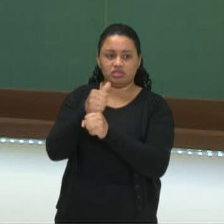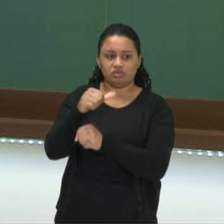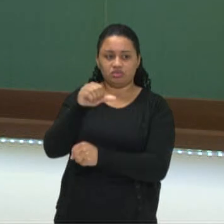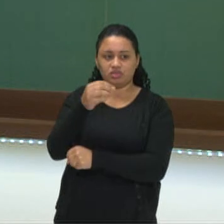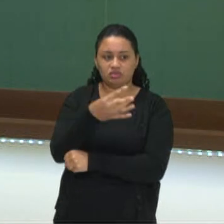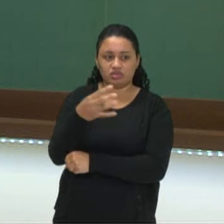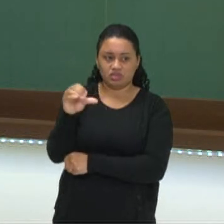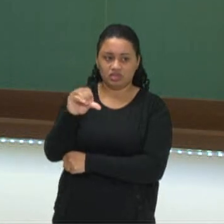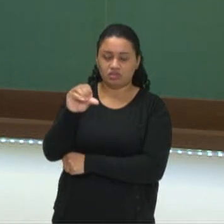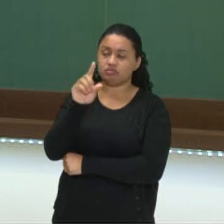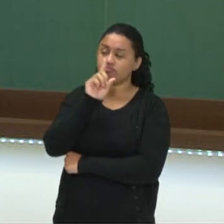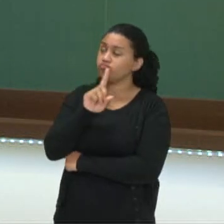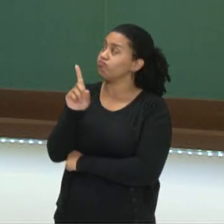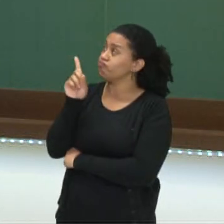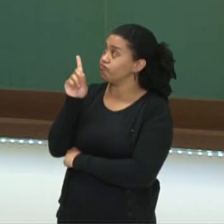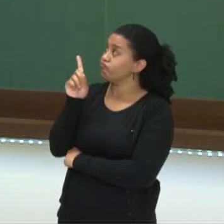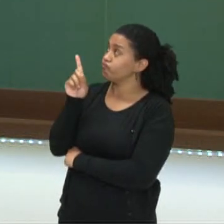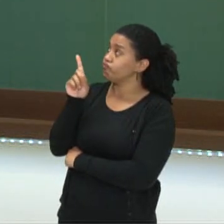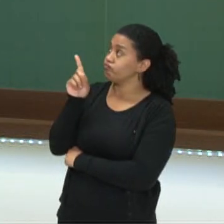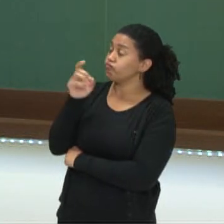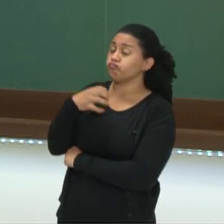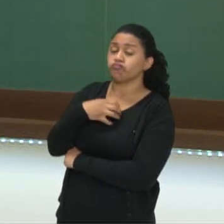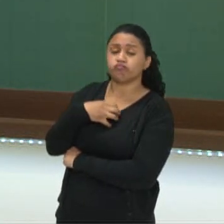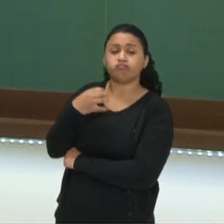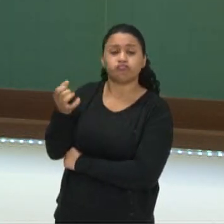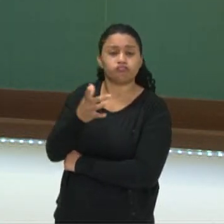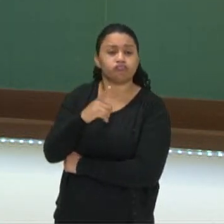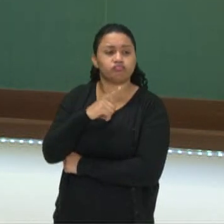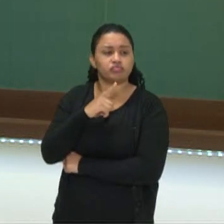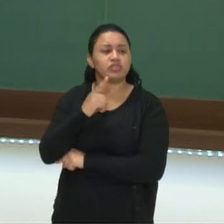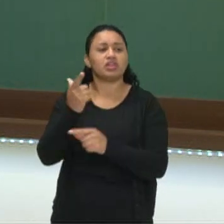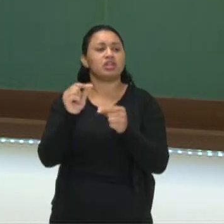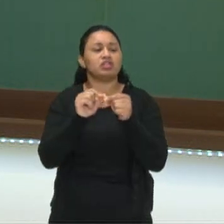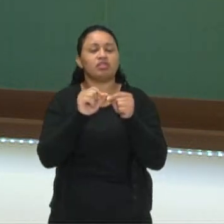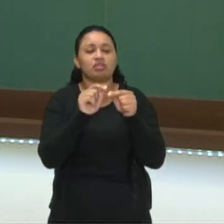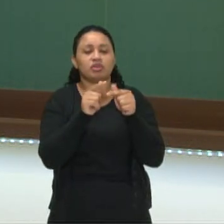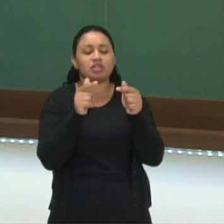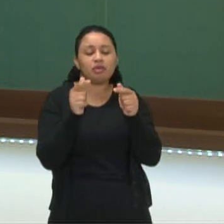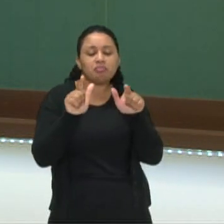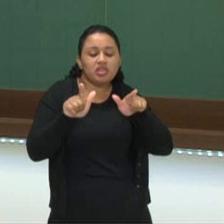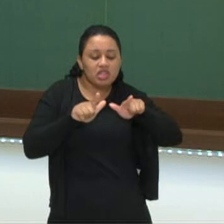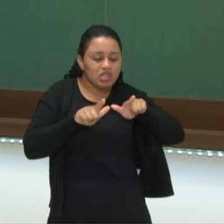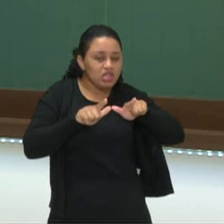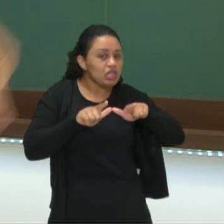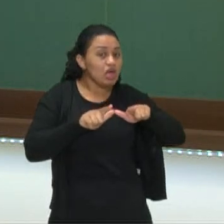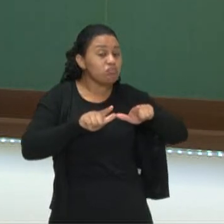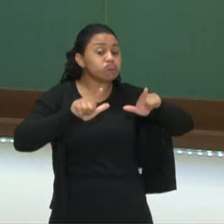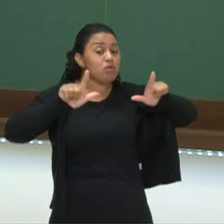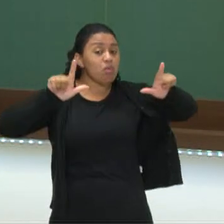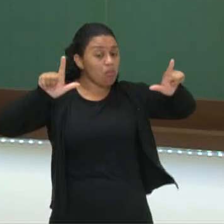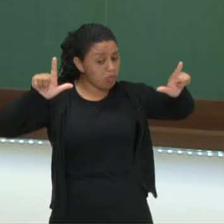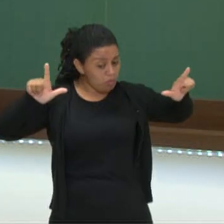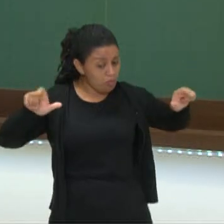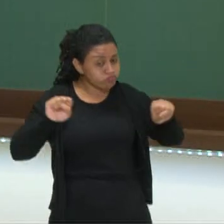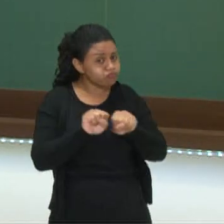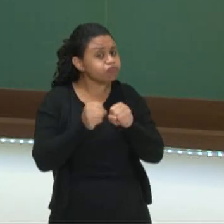que é o novo estilo que ele tem agora, ele não faz essa pintura umas pinturas pequenas, mas ele começa a fazer grandes dimensões.